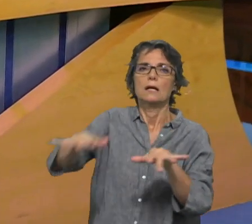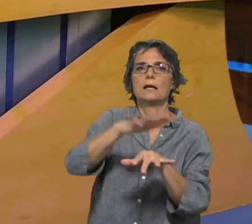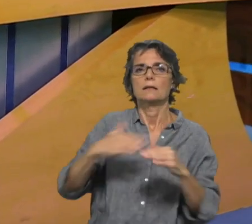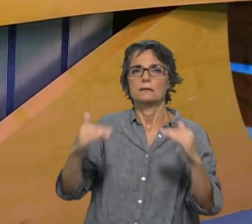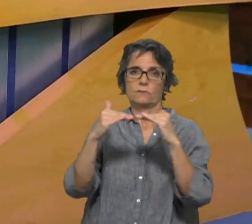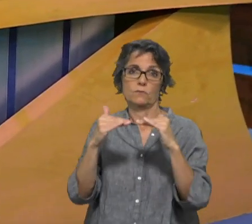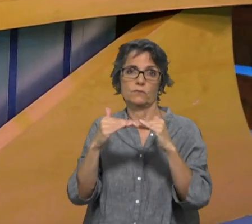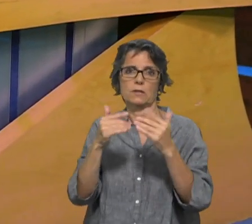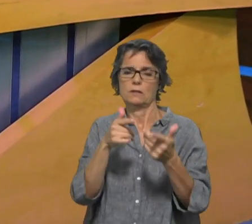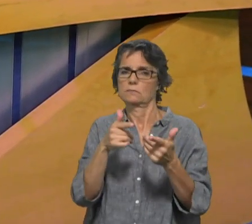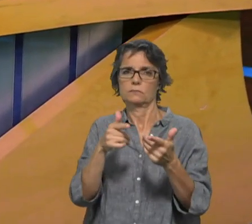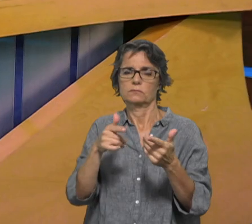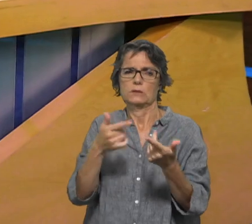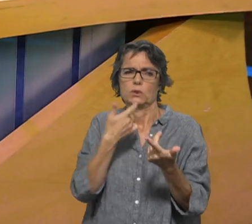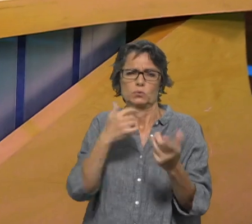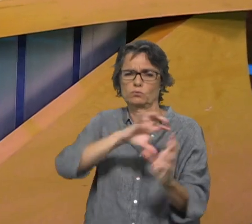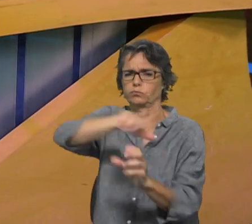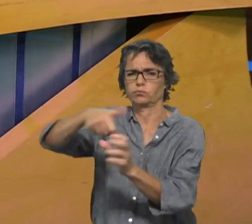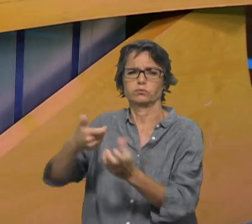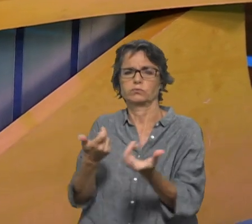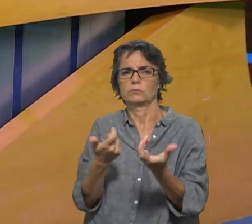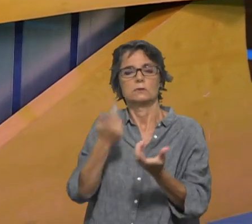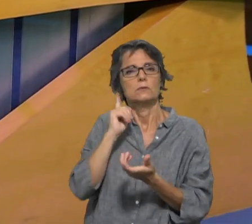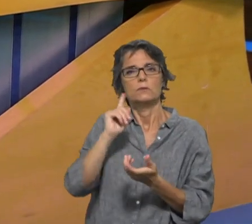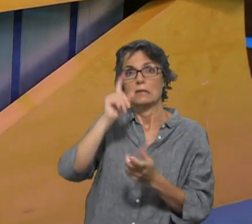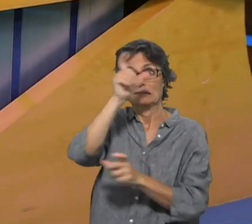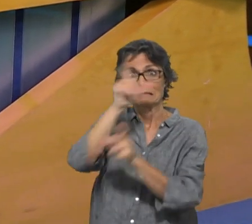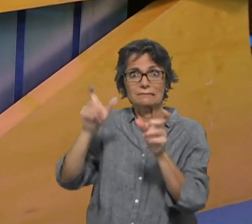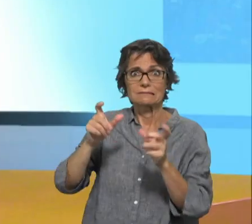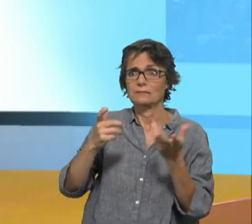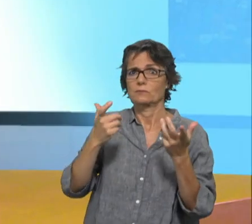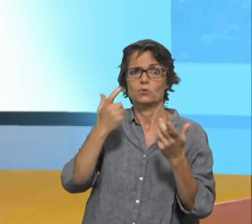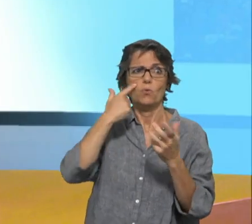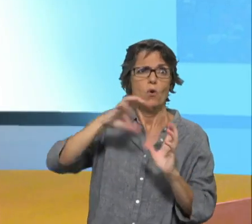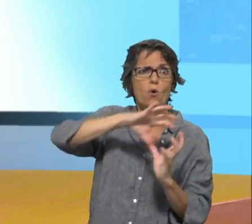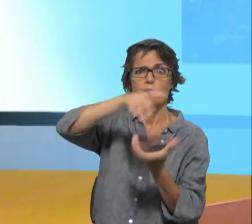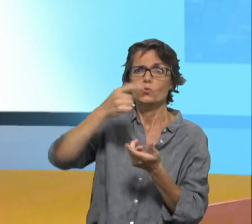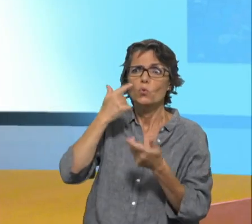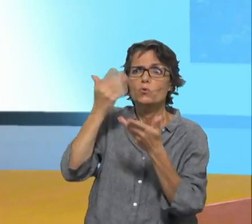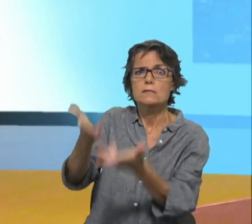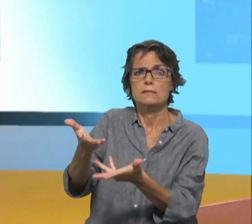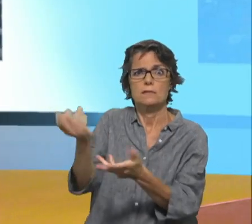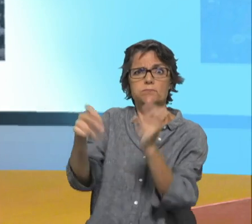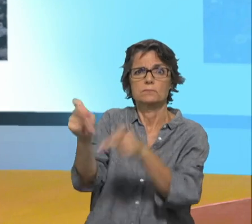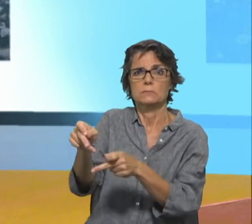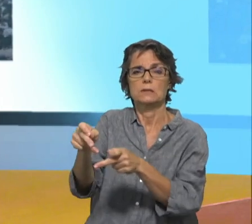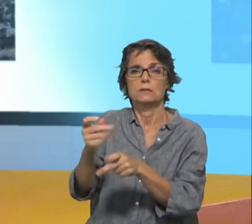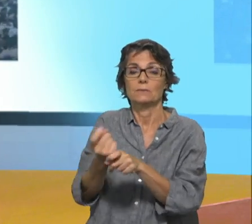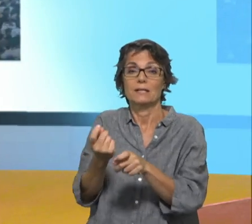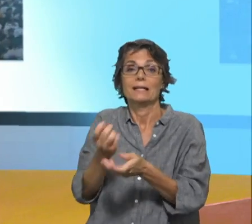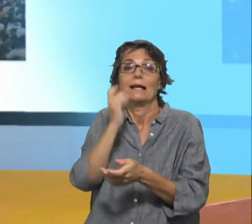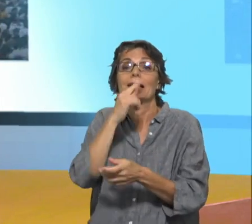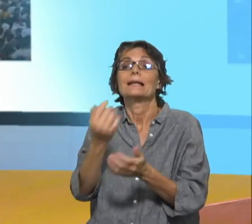Indonésia, não havia outra forma de as difundir, porque contra a propaganda do regime, só mesmo os jornalistas que tinham